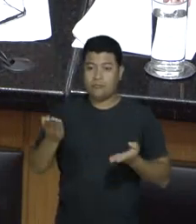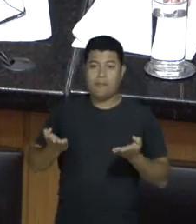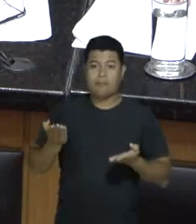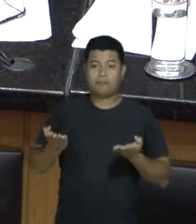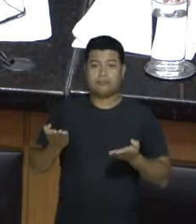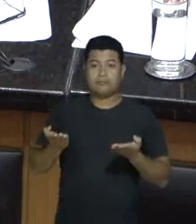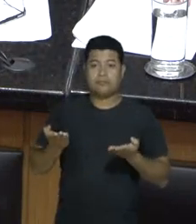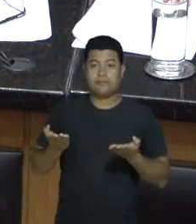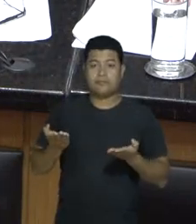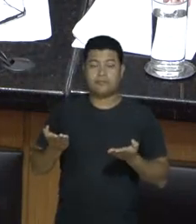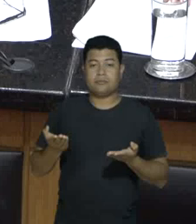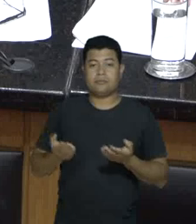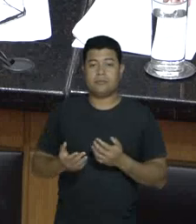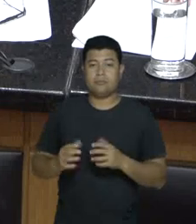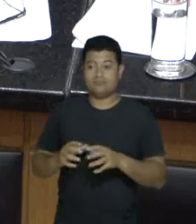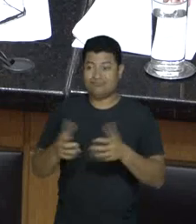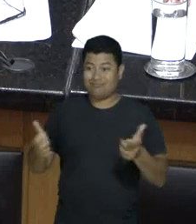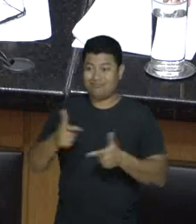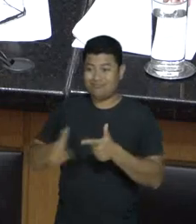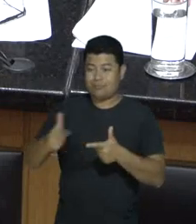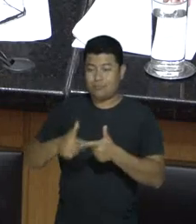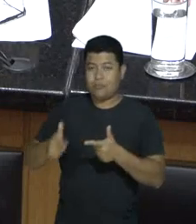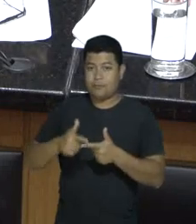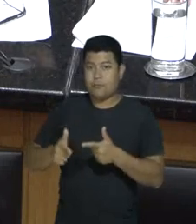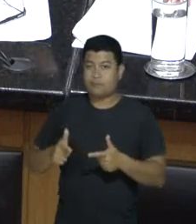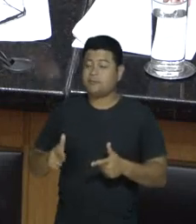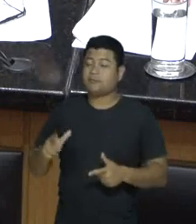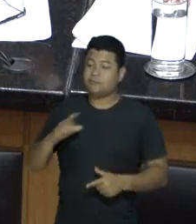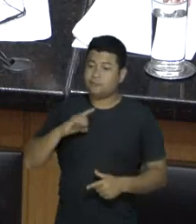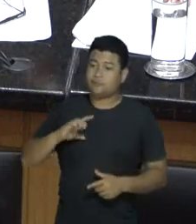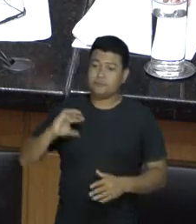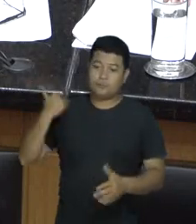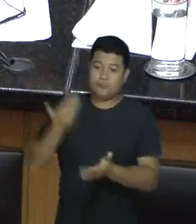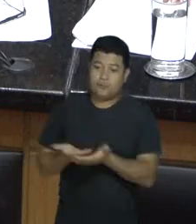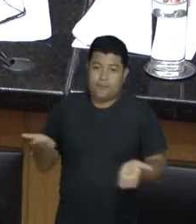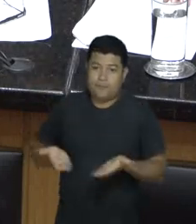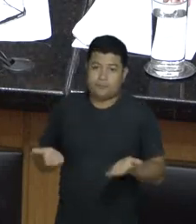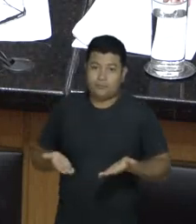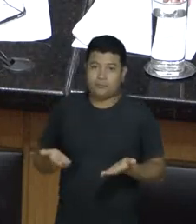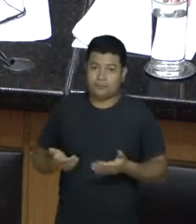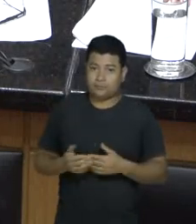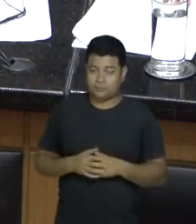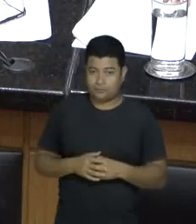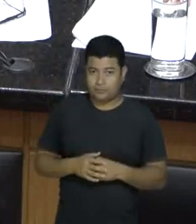problema existente até então e perdura até hoje nas chamadas...